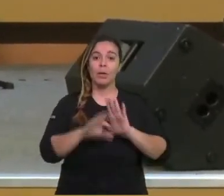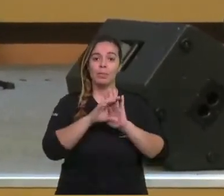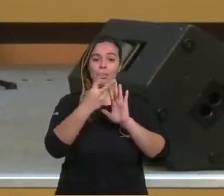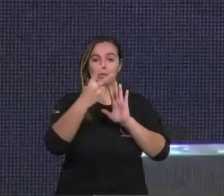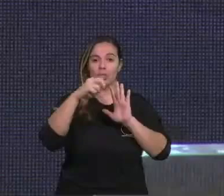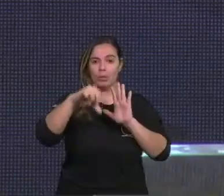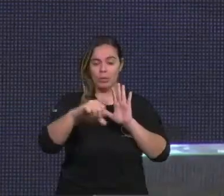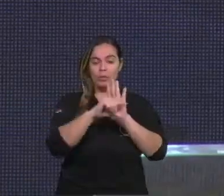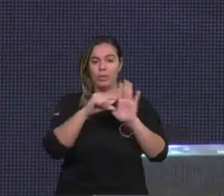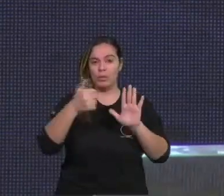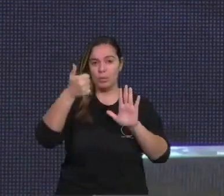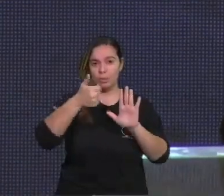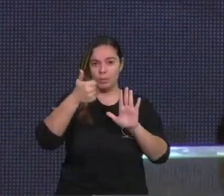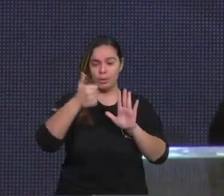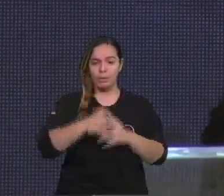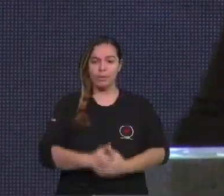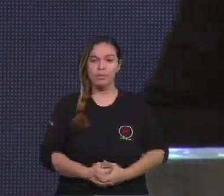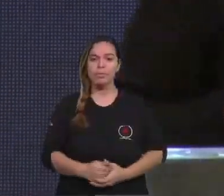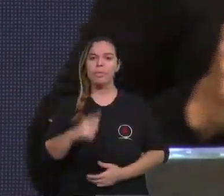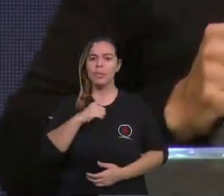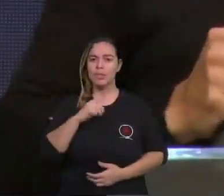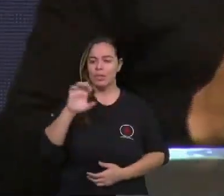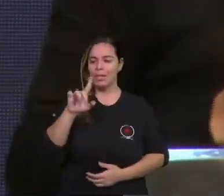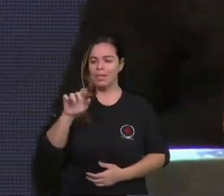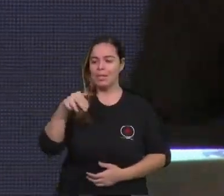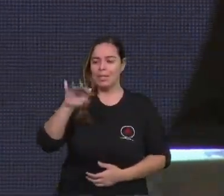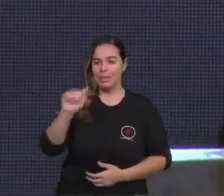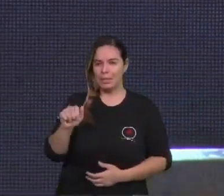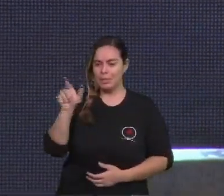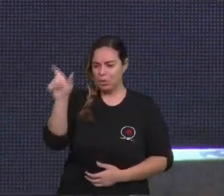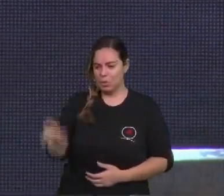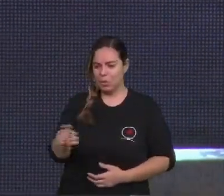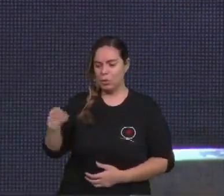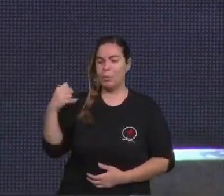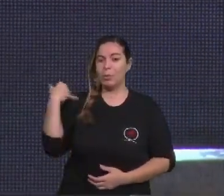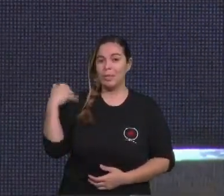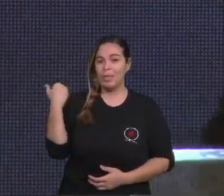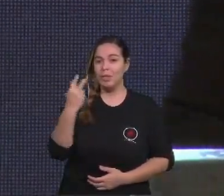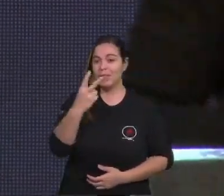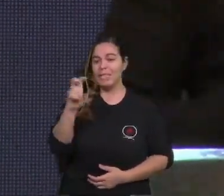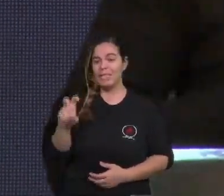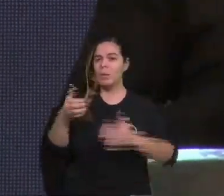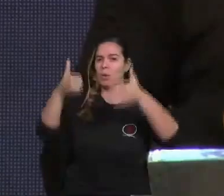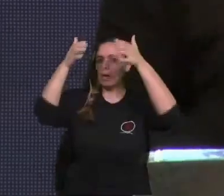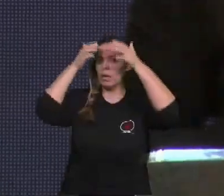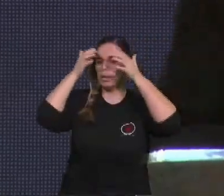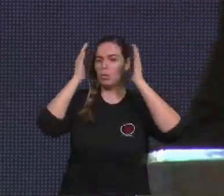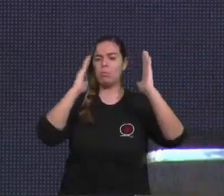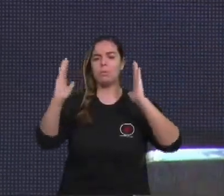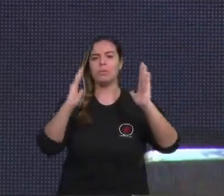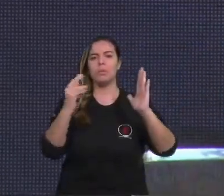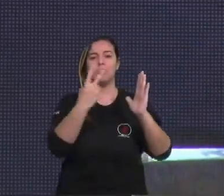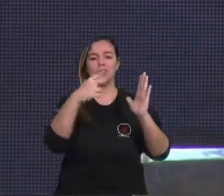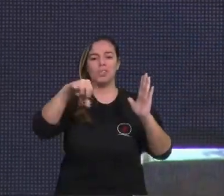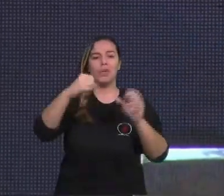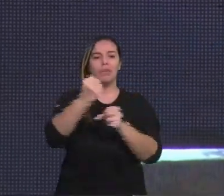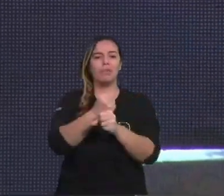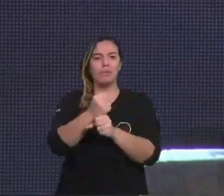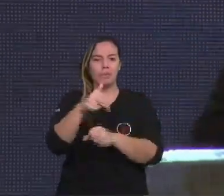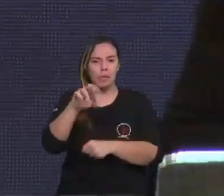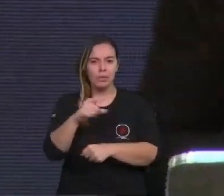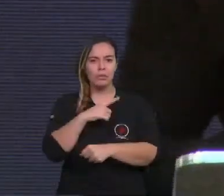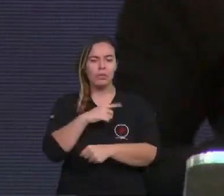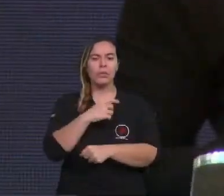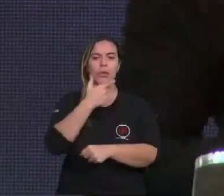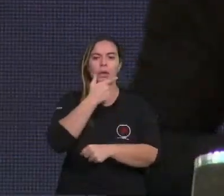29, verso 1. Tinha Ezequias 25 anos de idade quando começou a reinar, e reinou 29 anos em Jerusalém. Era o nome de